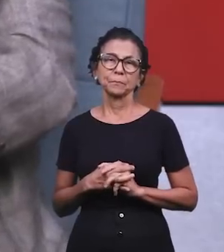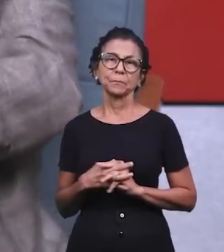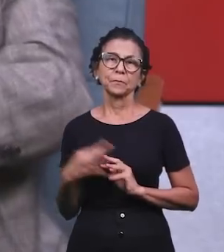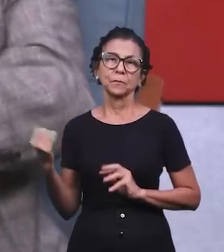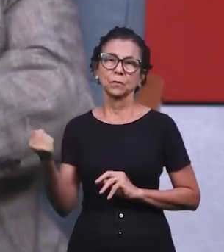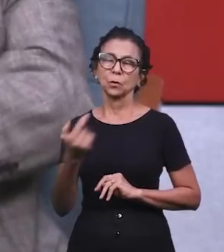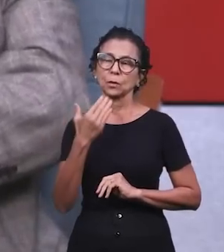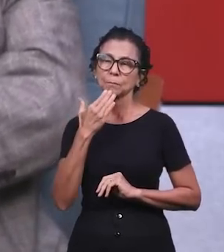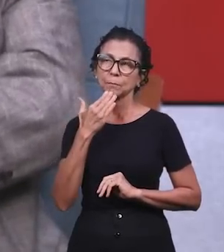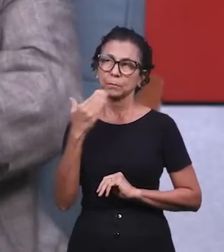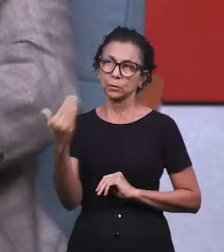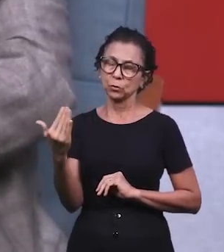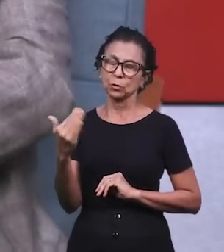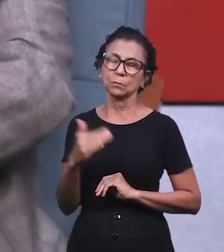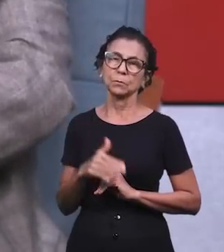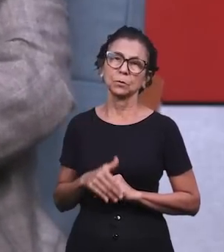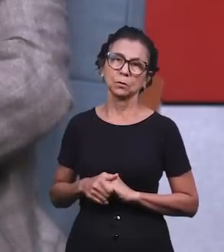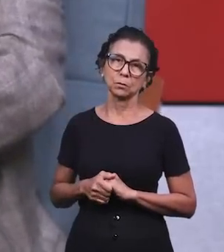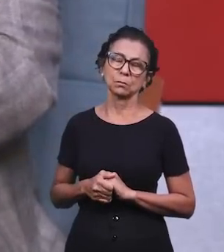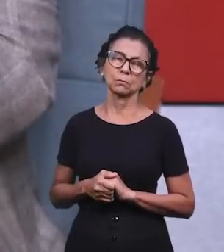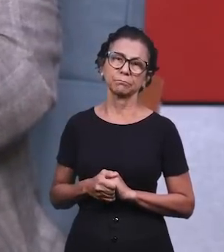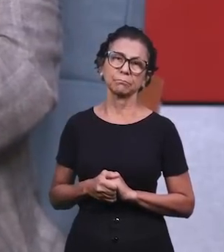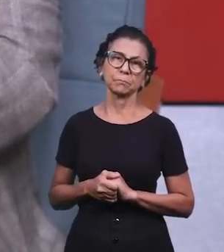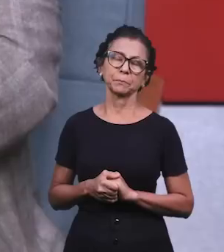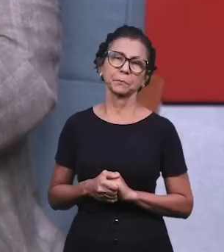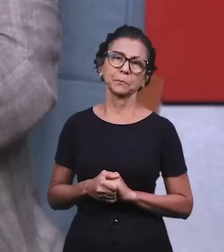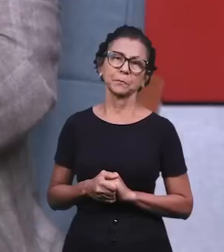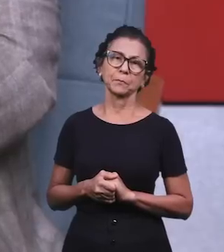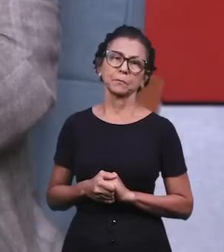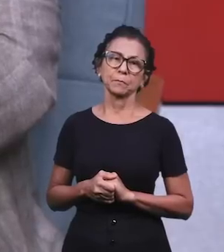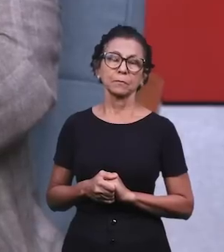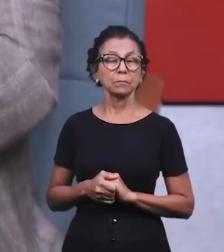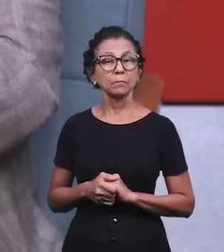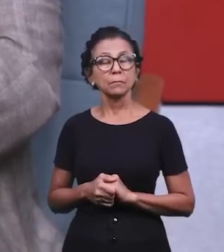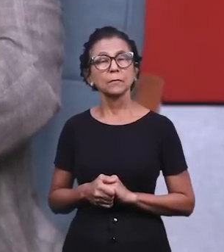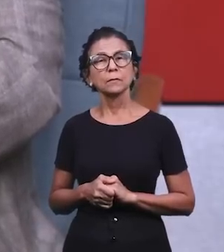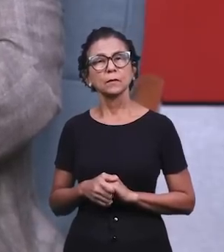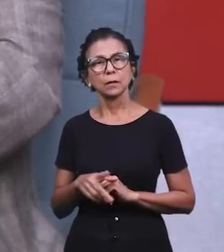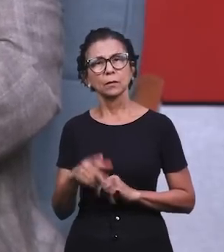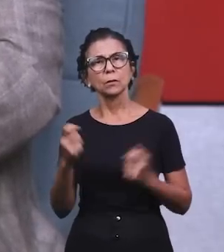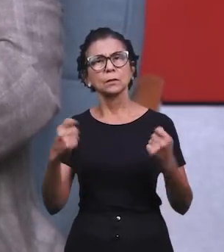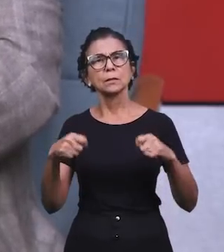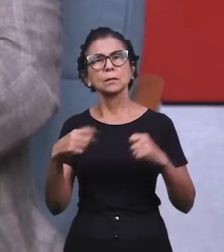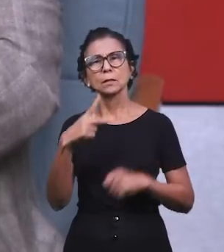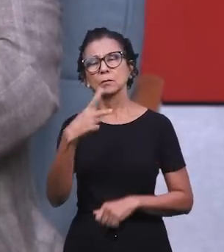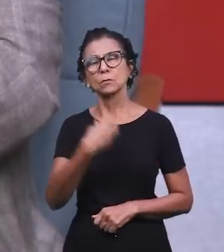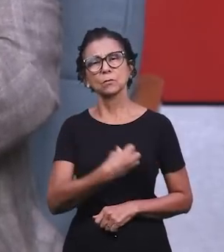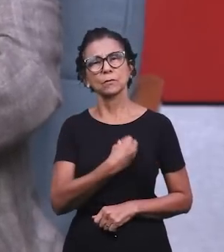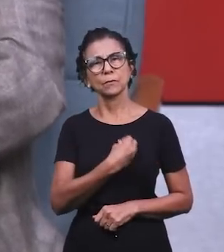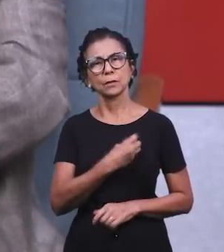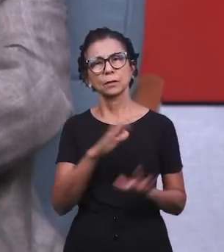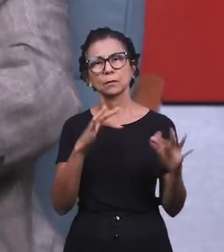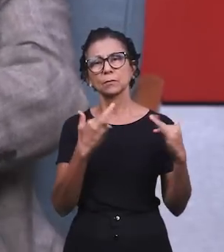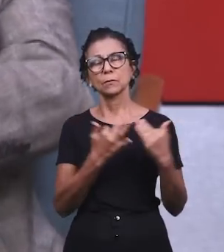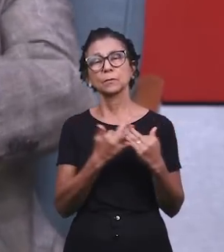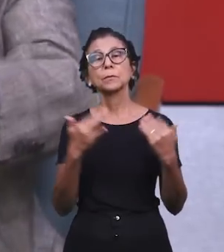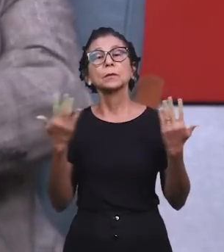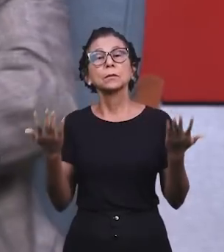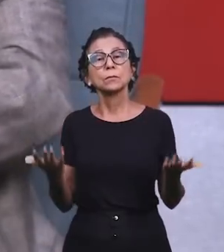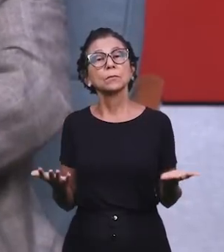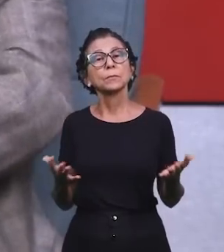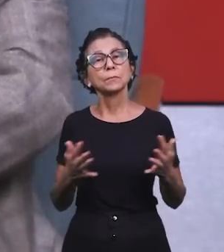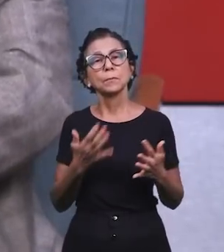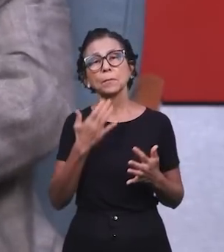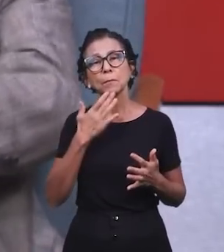isso. Quando você busca o Senhor, há uma necessidade. Qual a necessidade na sua vida, na sua casa e tal? Pede